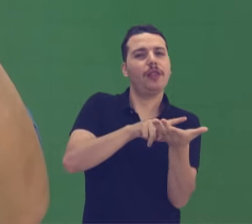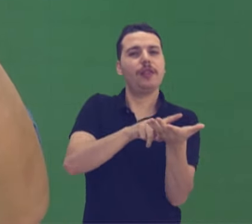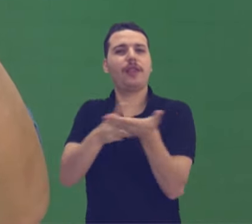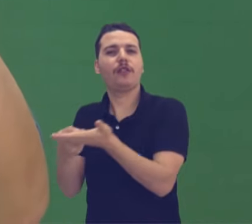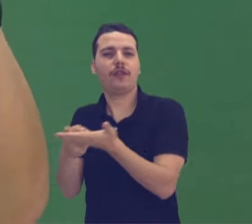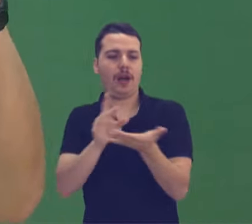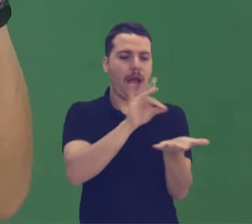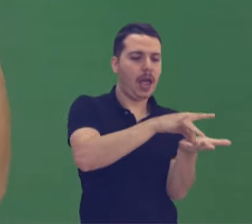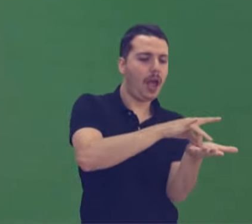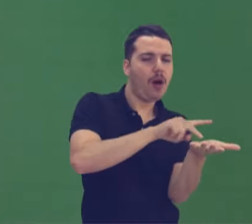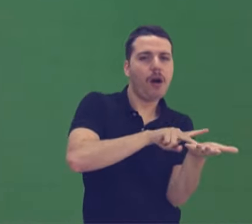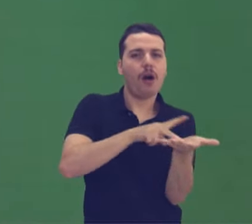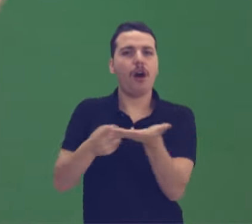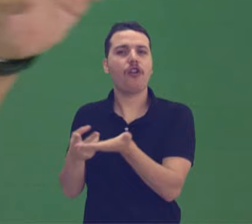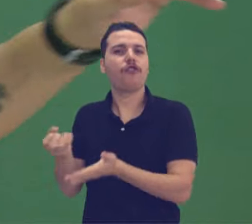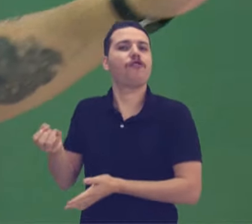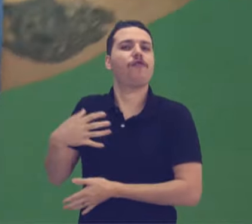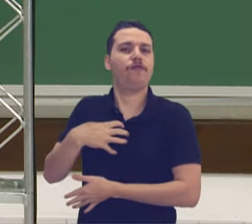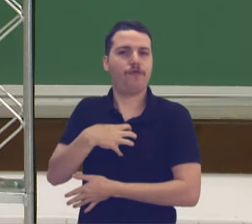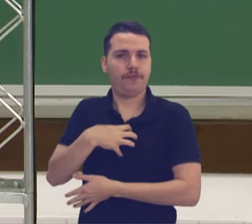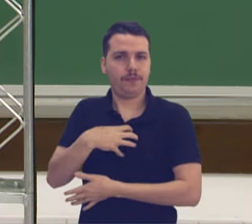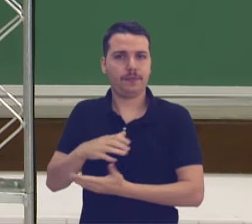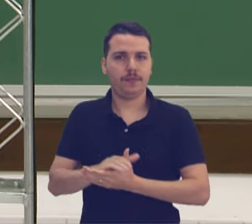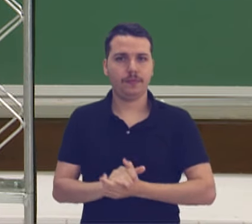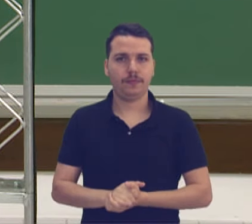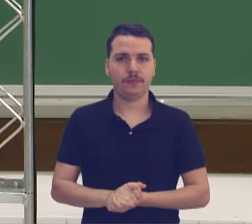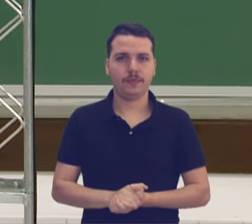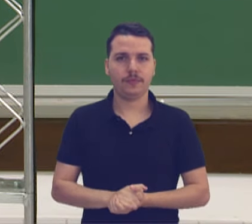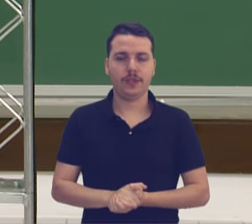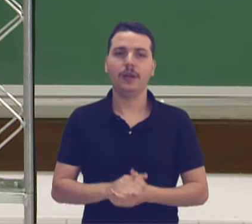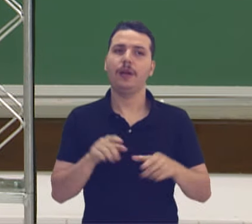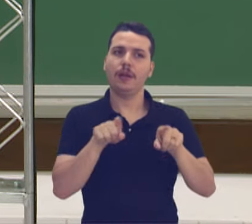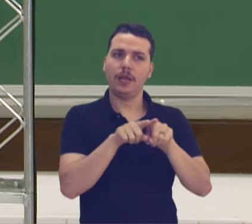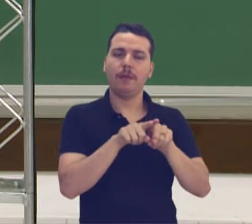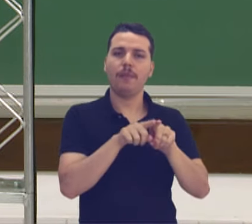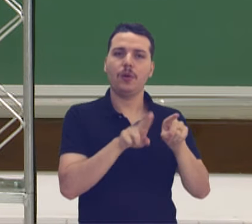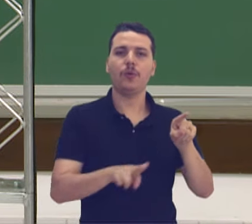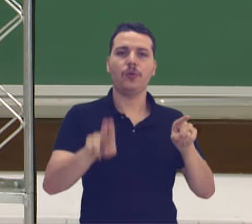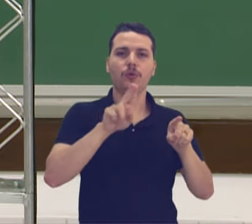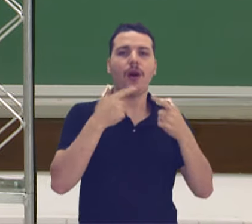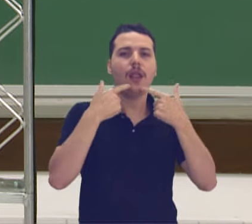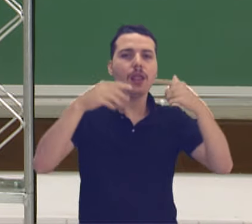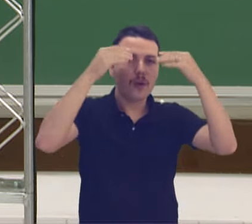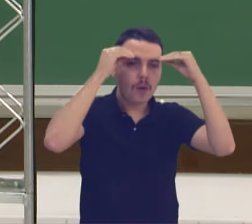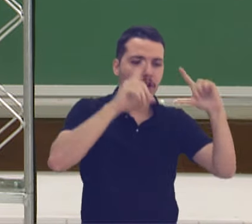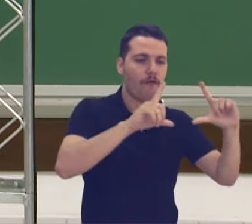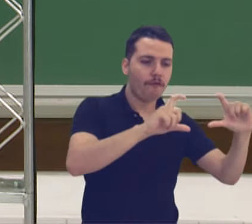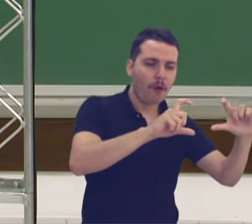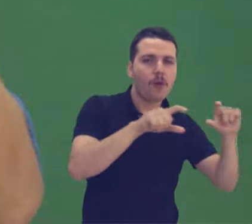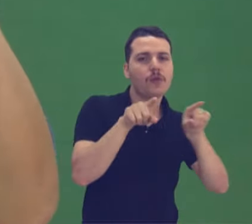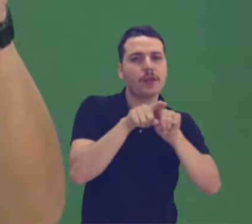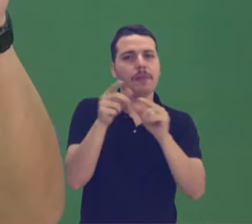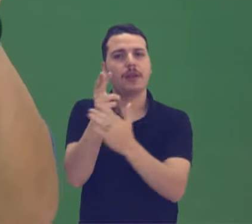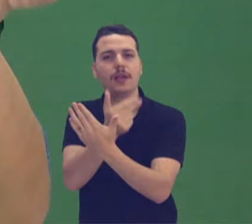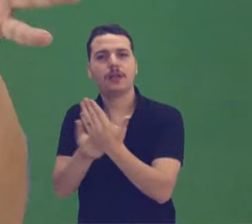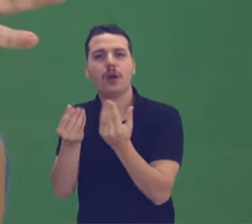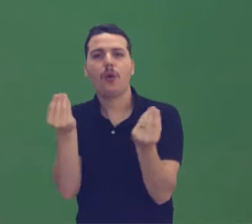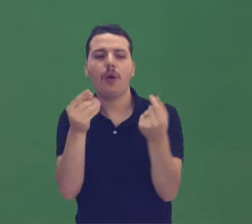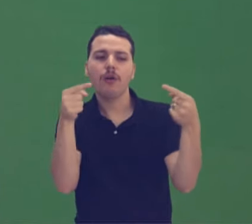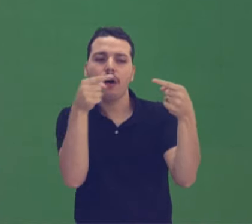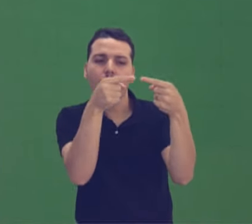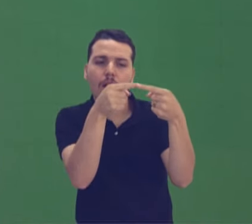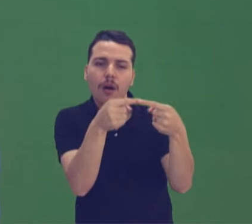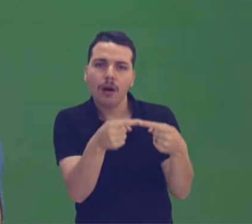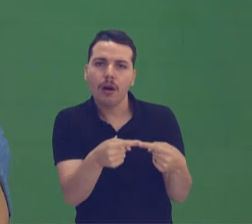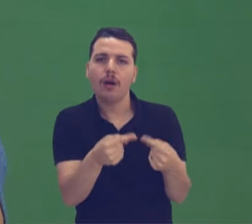realidade na verdade ok vamos trabalhar com a linguagem da fotografia do desenho né como que ela se